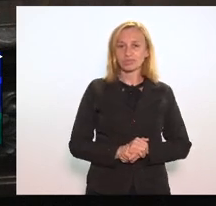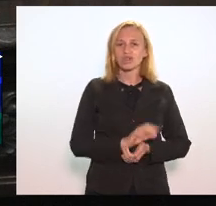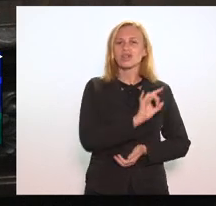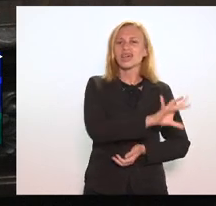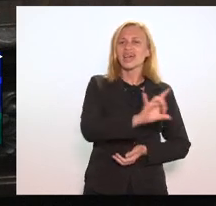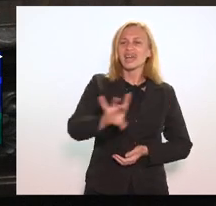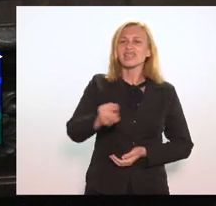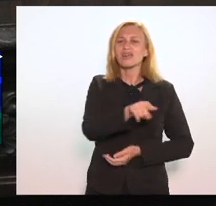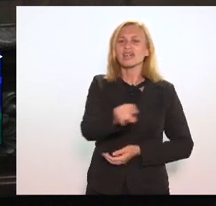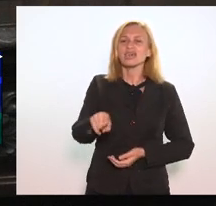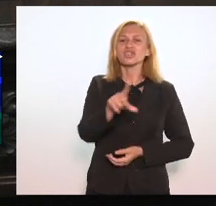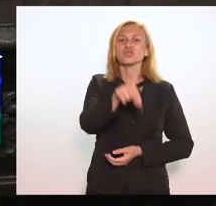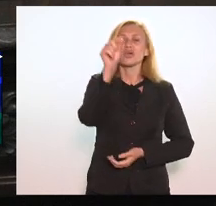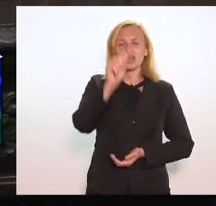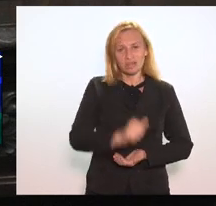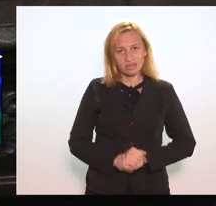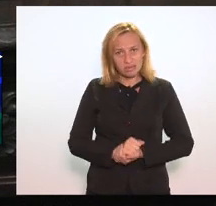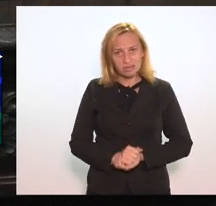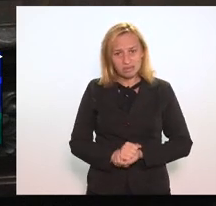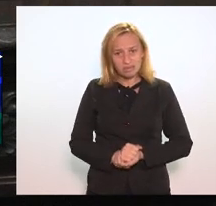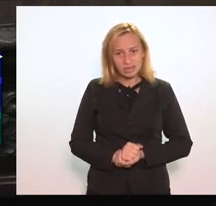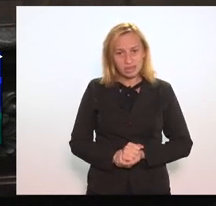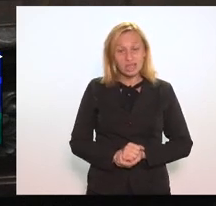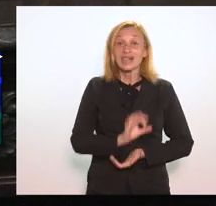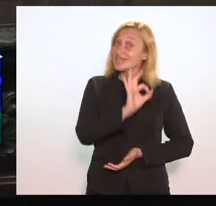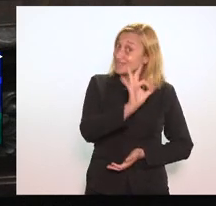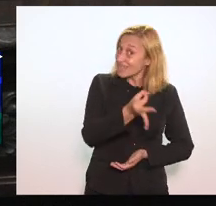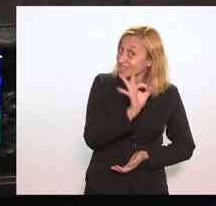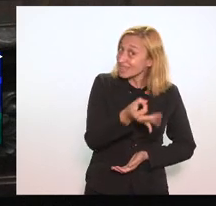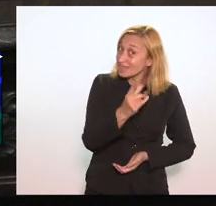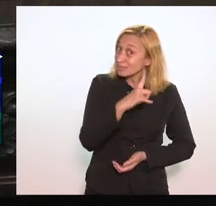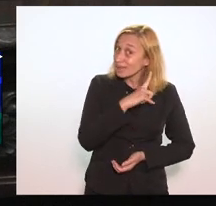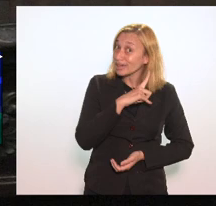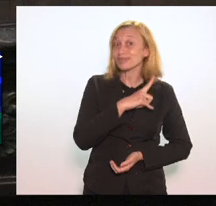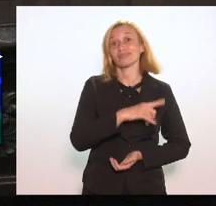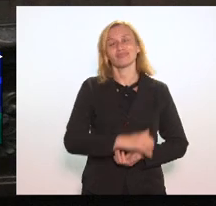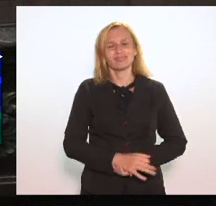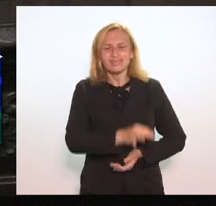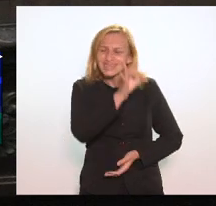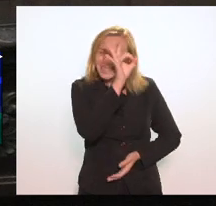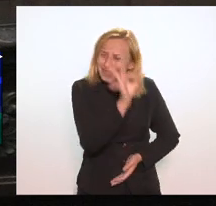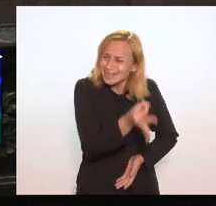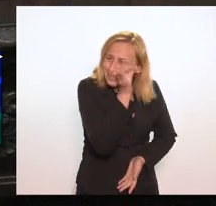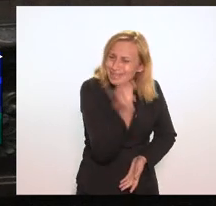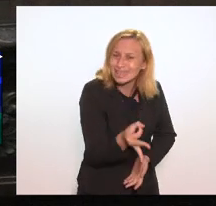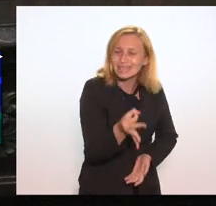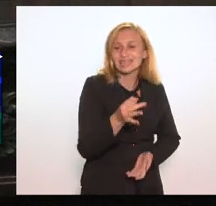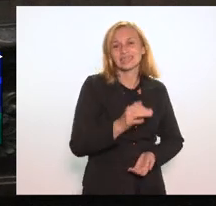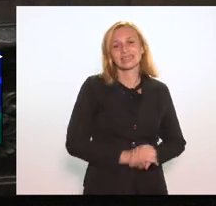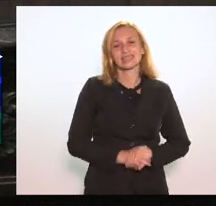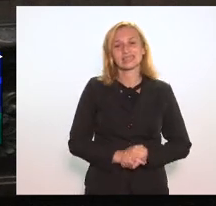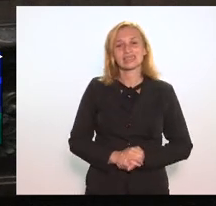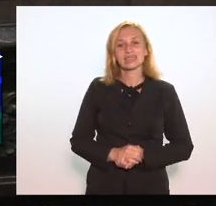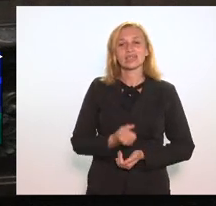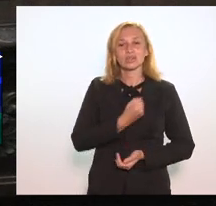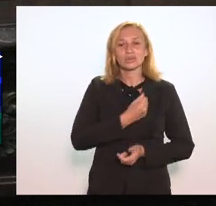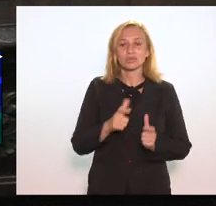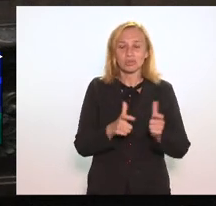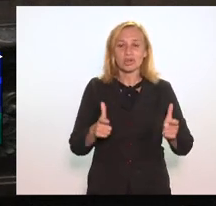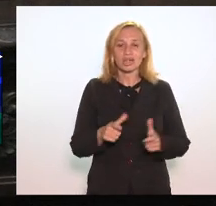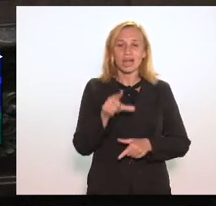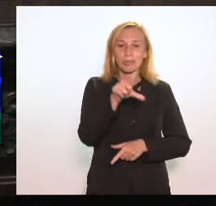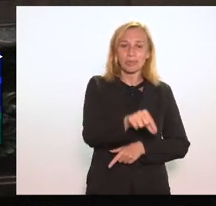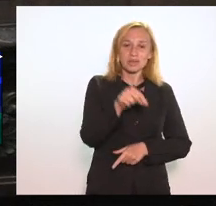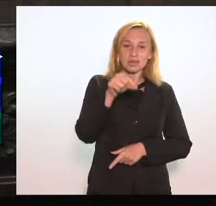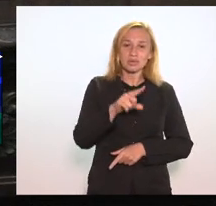cada um aqui escolher e eu tenho certeza absoluta que a maioria ele escolher